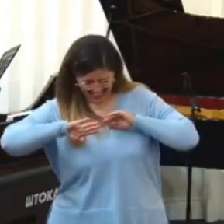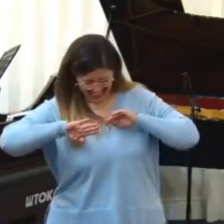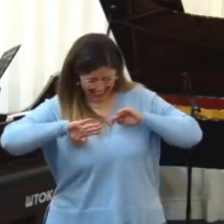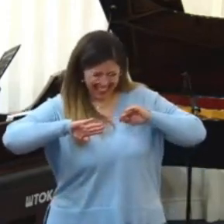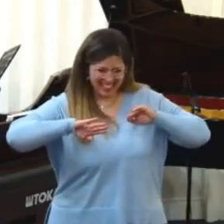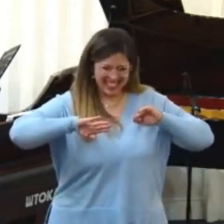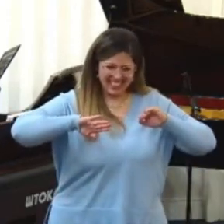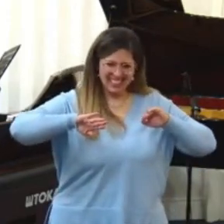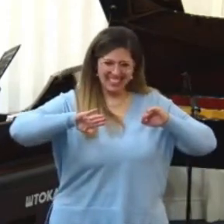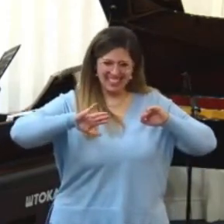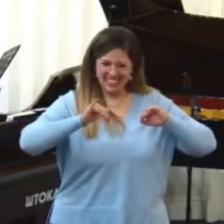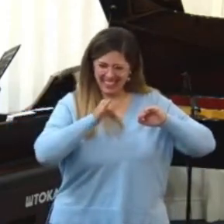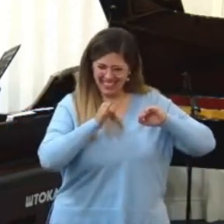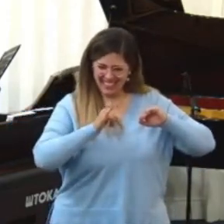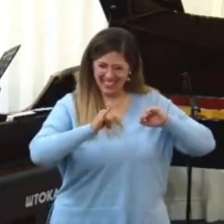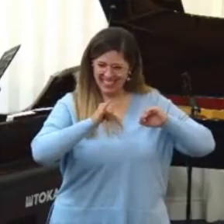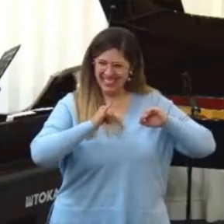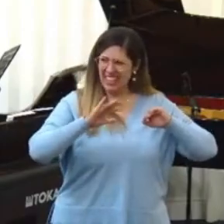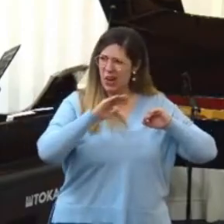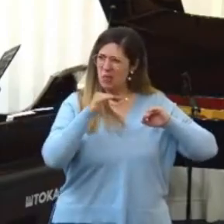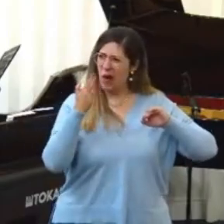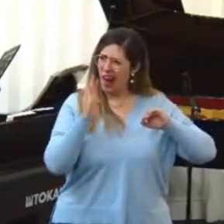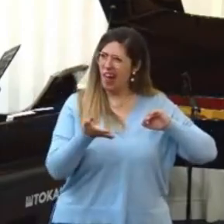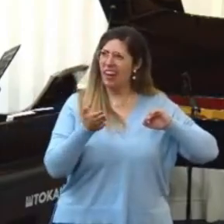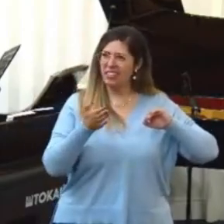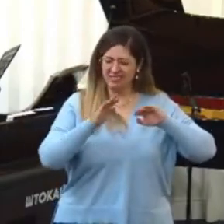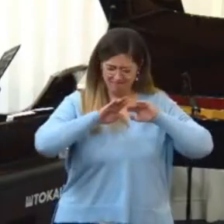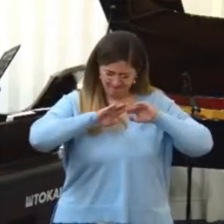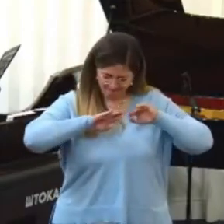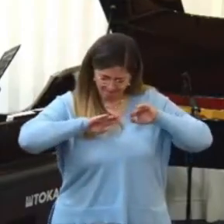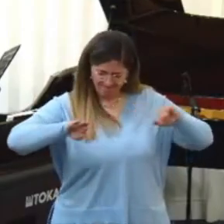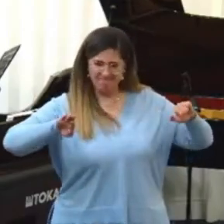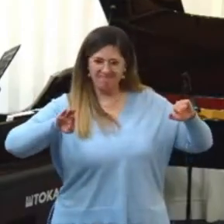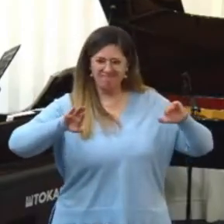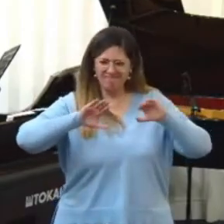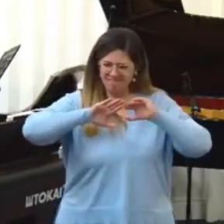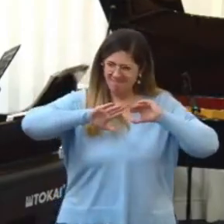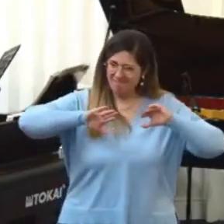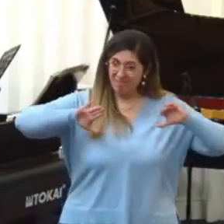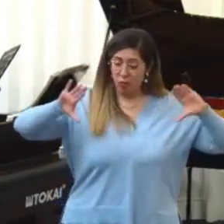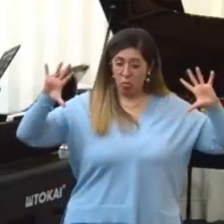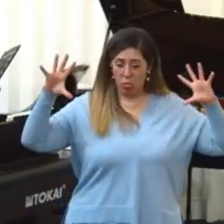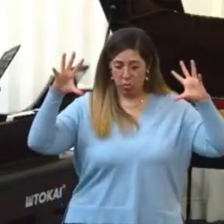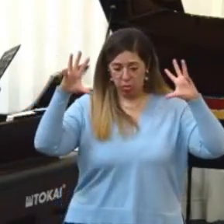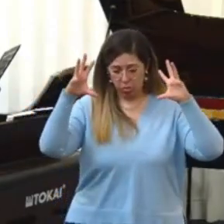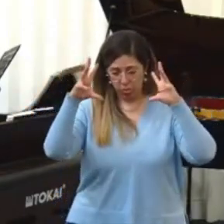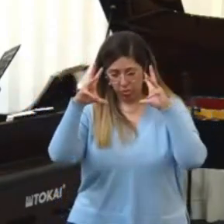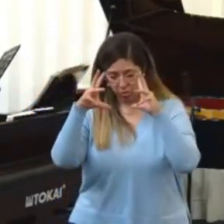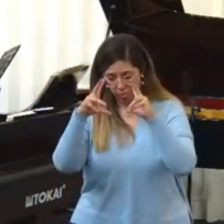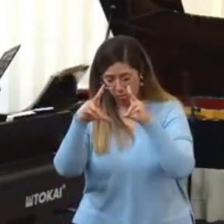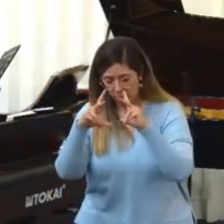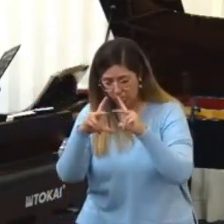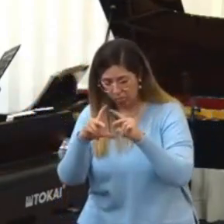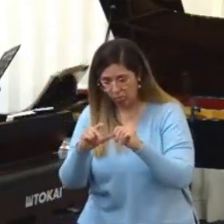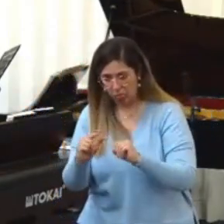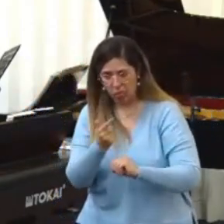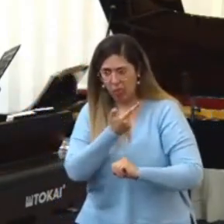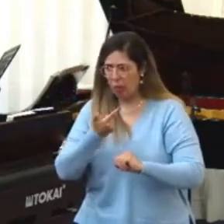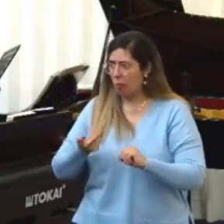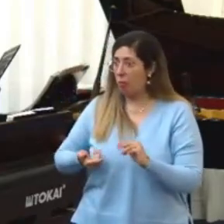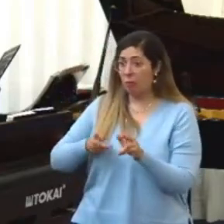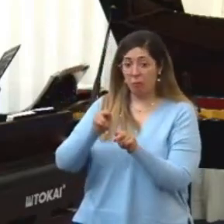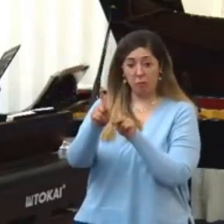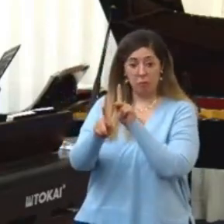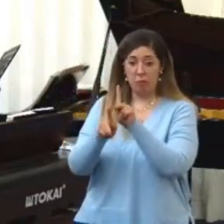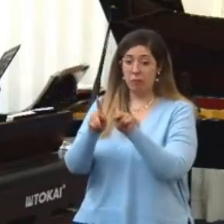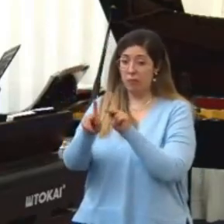esquerda na outra, e disse, que eu morra com os filisteus. E empurrou com toda a sua força, e o templo caiu sobre os governantes e sobre todo o